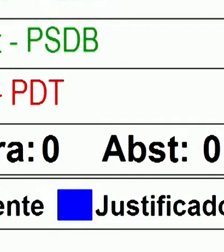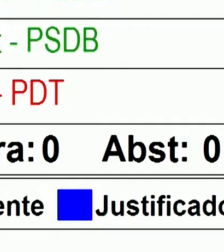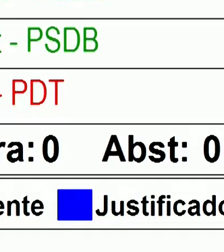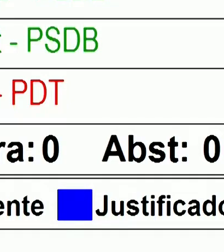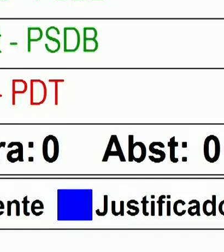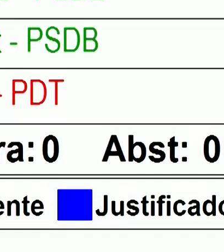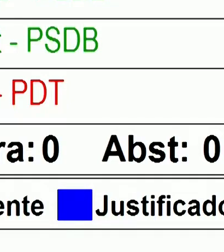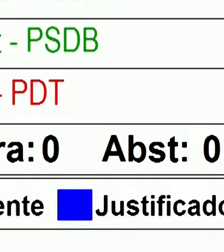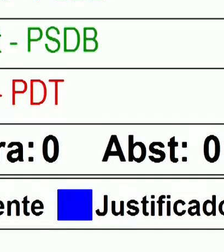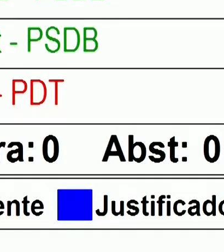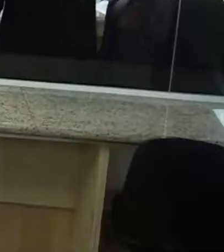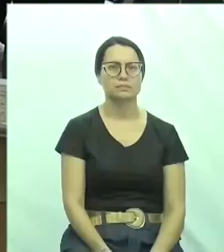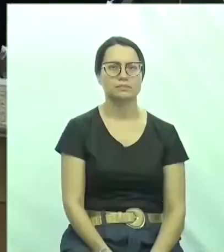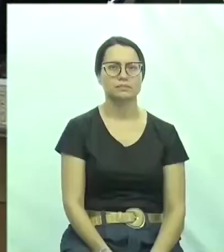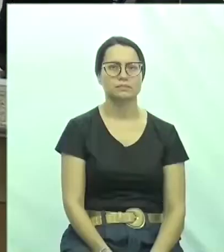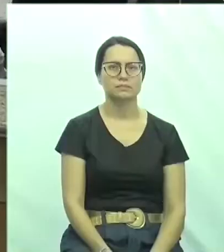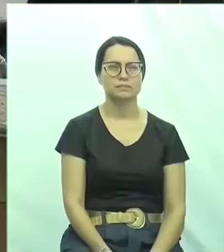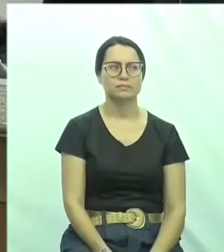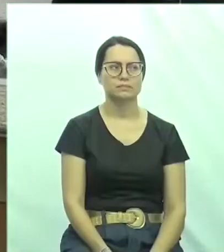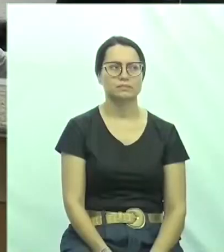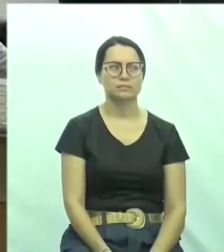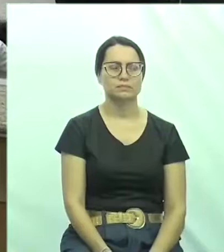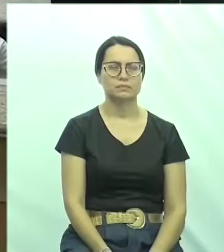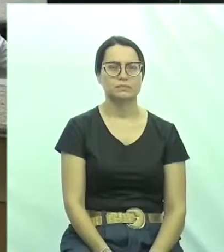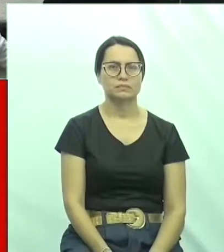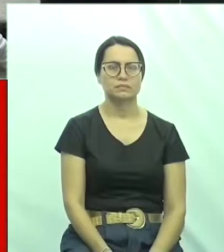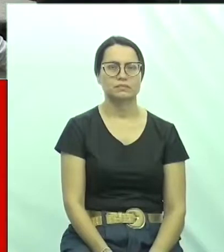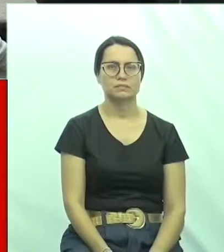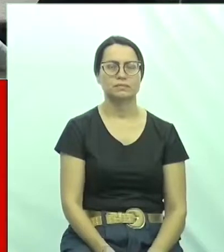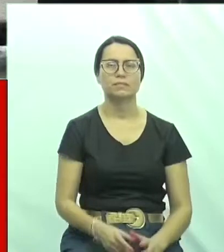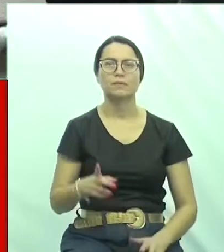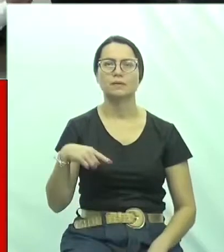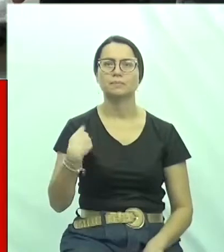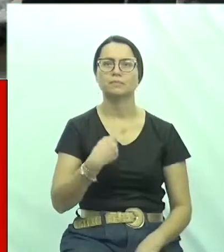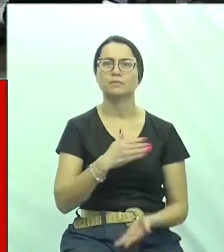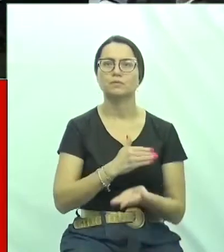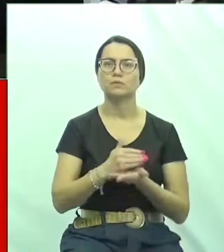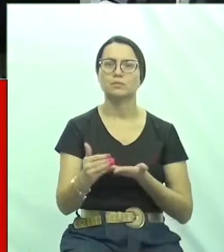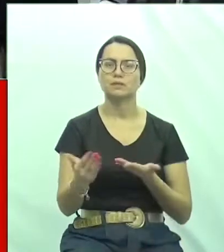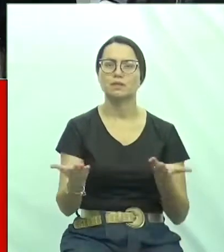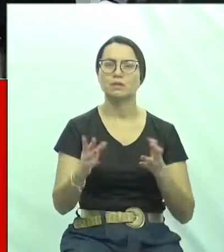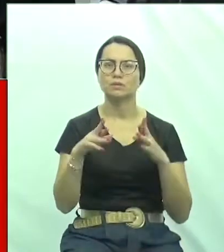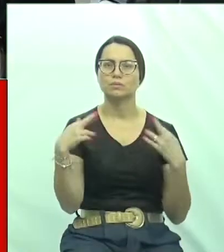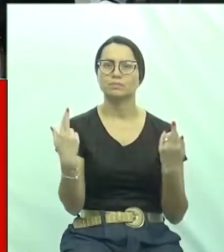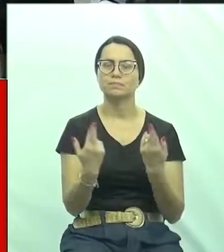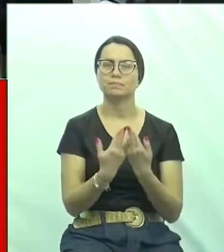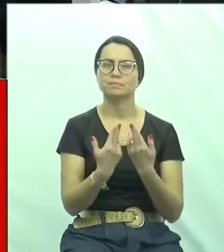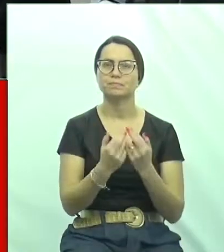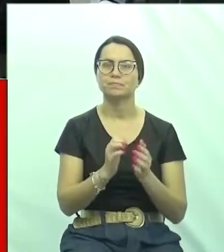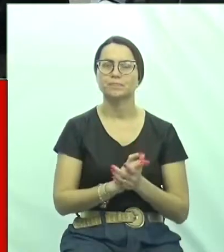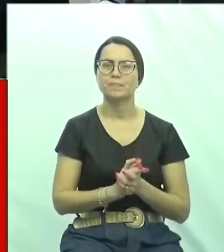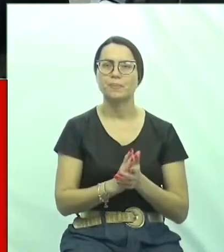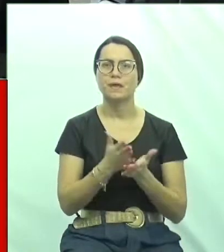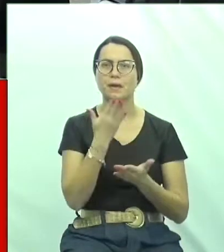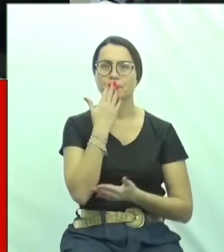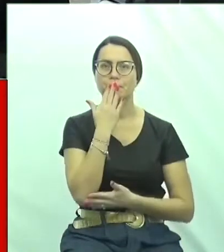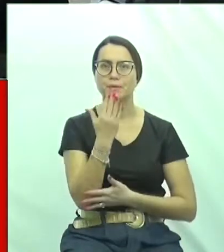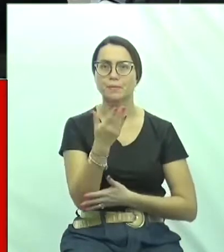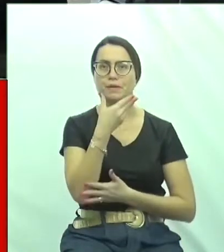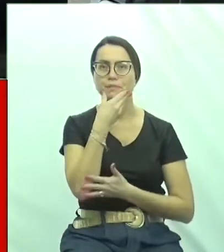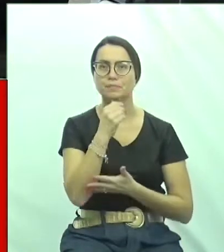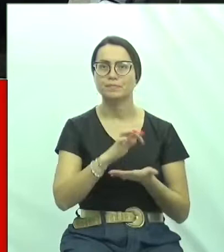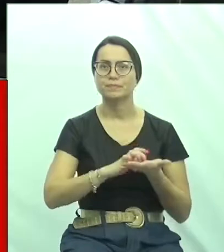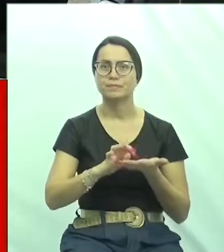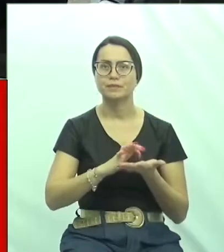Havendo quórum regimental e sob a proteção de Deus, iniciamos os trabalhos da presente sessão. Solicito ao senhor secretário